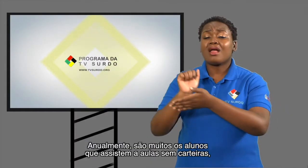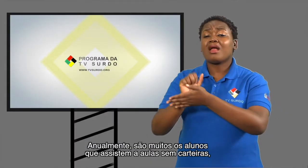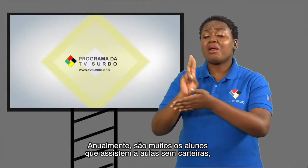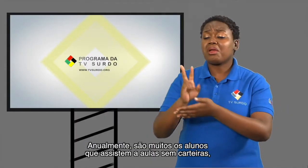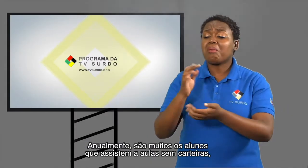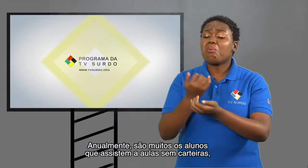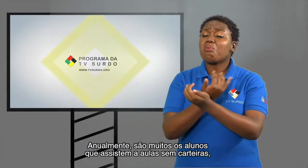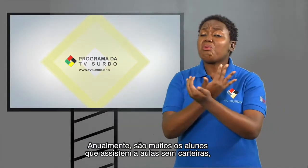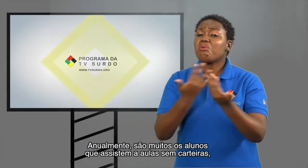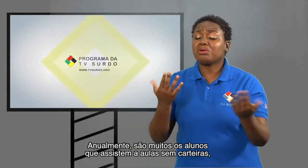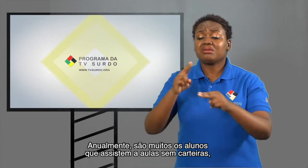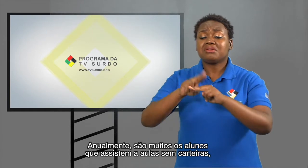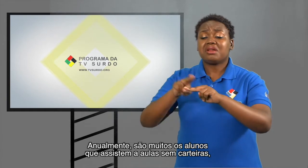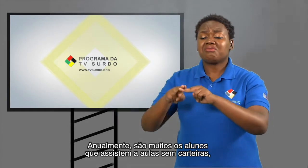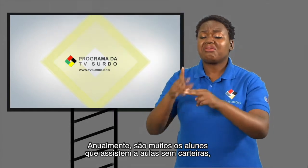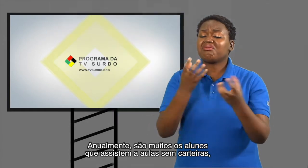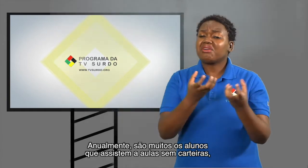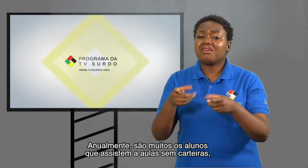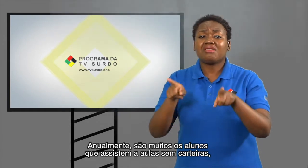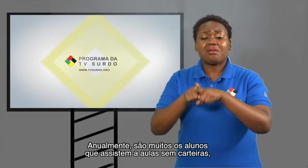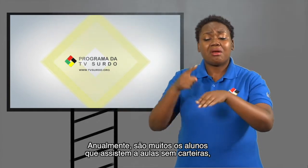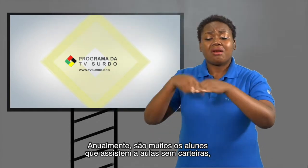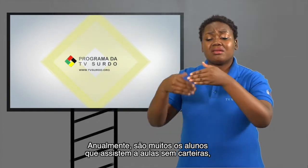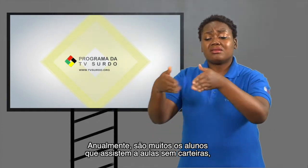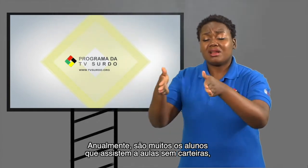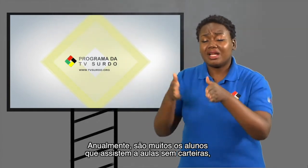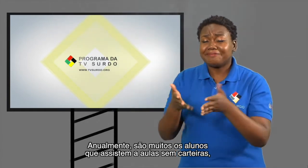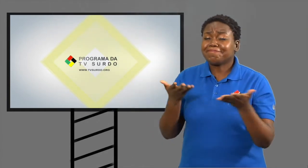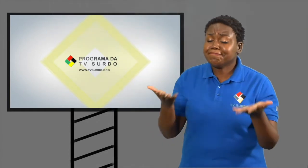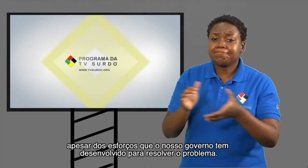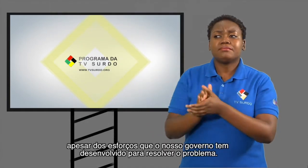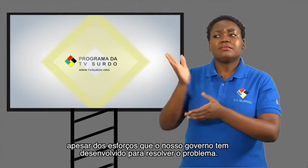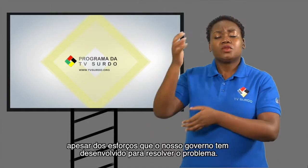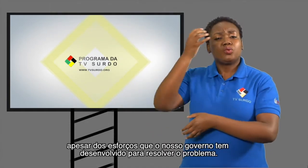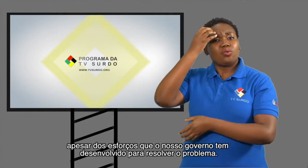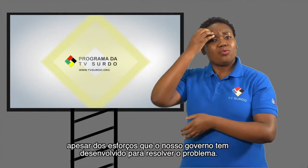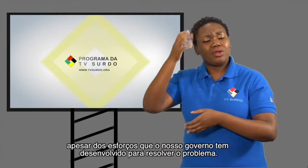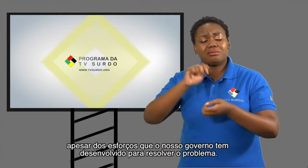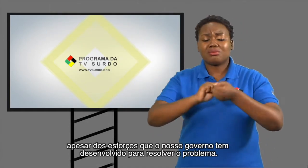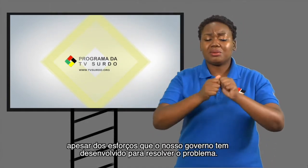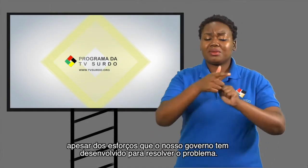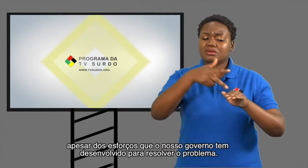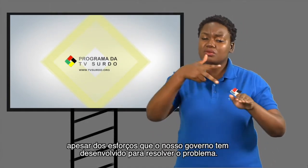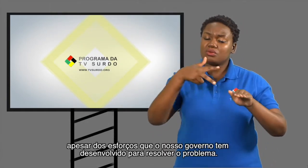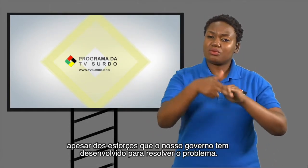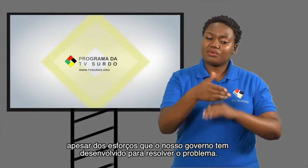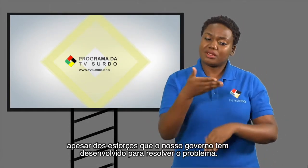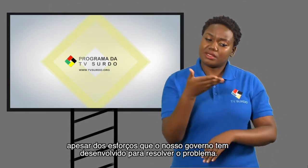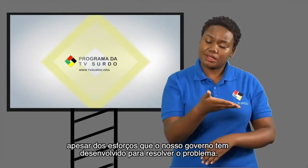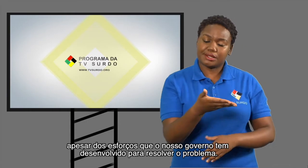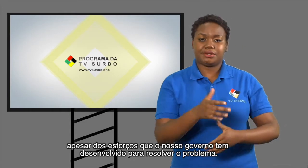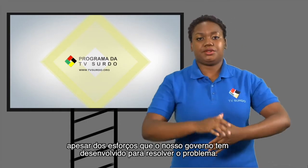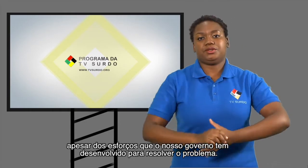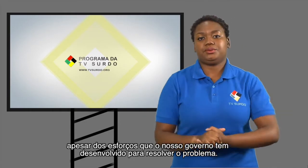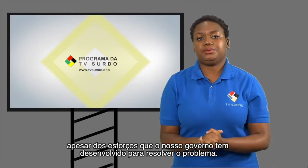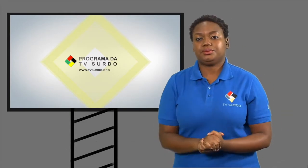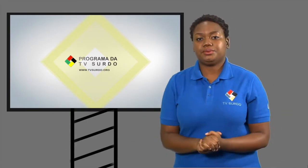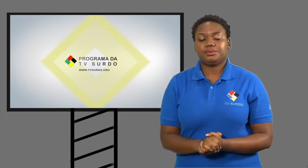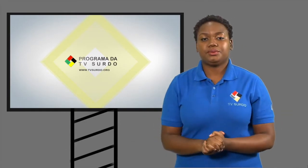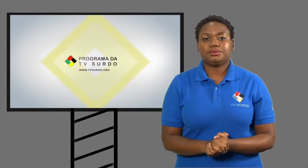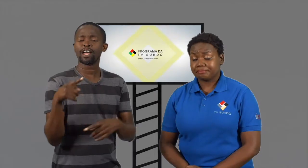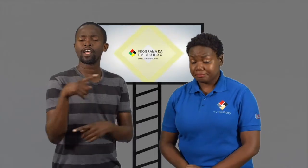Anualmente, são muitos os alunos que assistem às aulas sem carteiras. Apesar dos esforços que o nosso governo tem desenvolvido